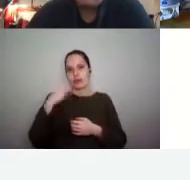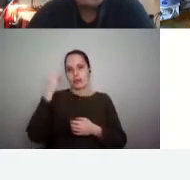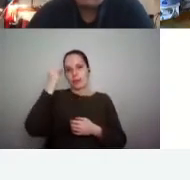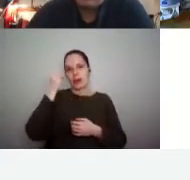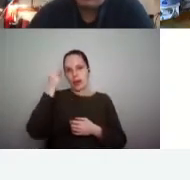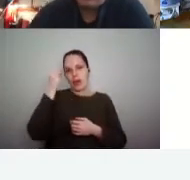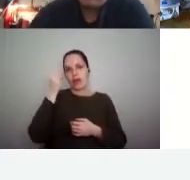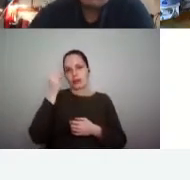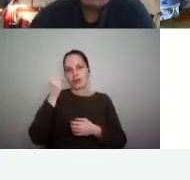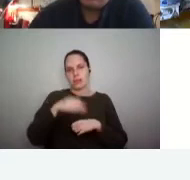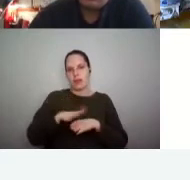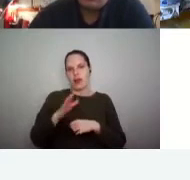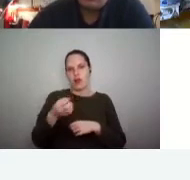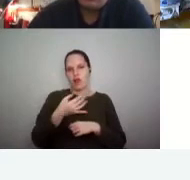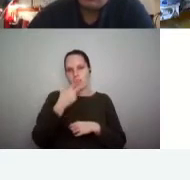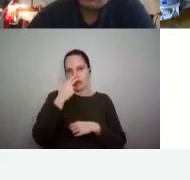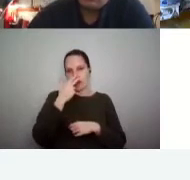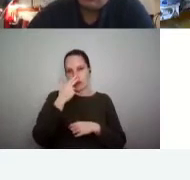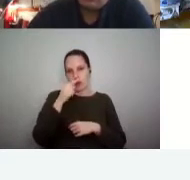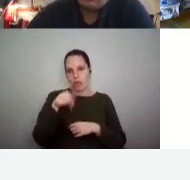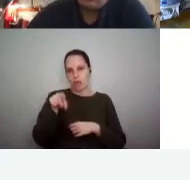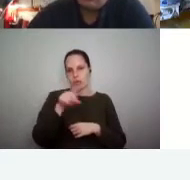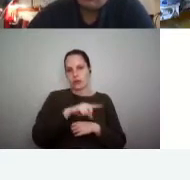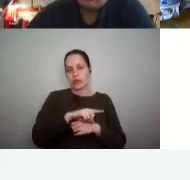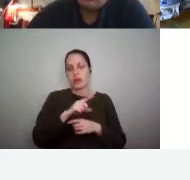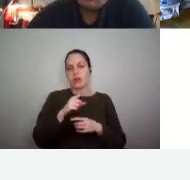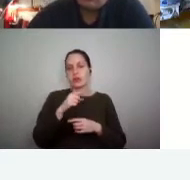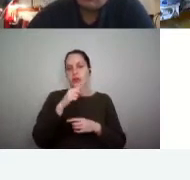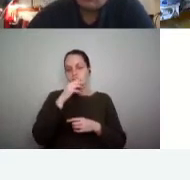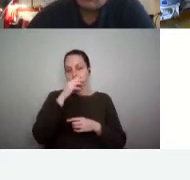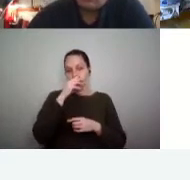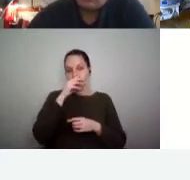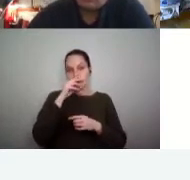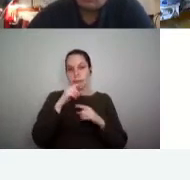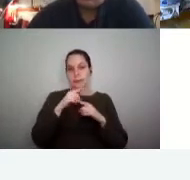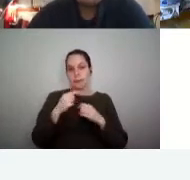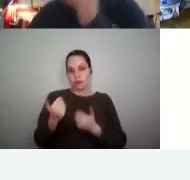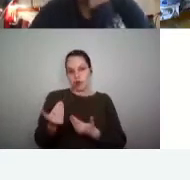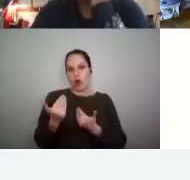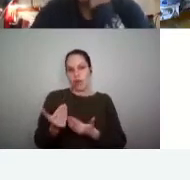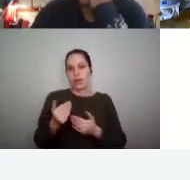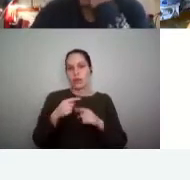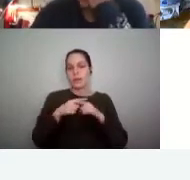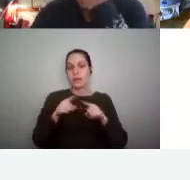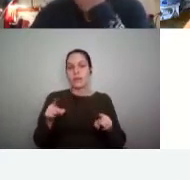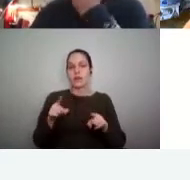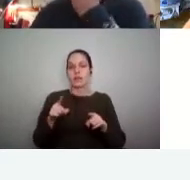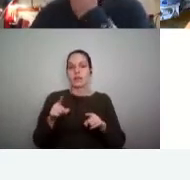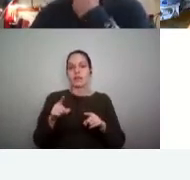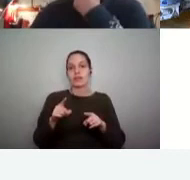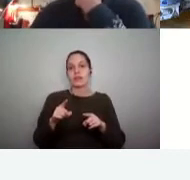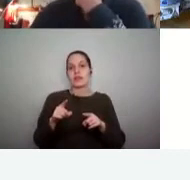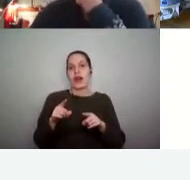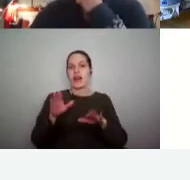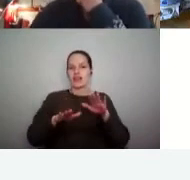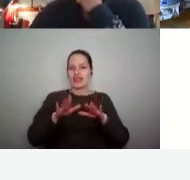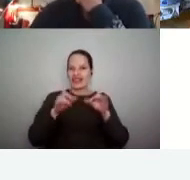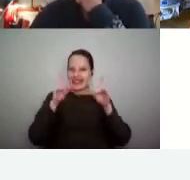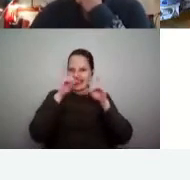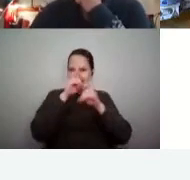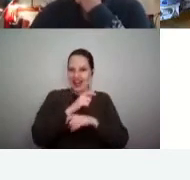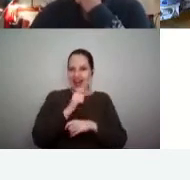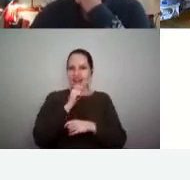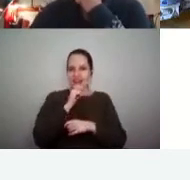vezes também já convive com essa ruptura, como nós assistimos agora pela apresentação do Diego.